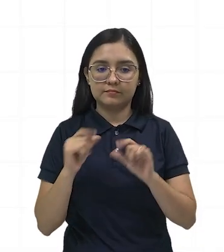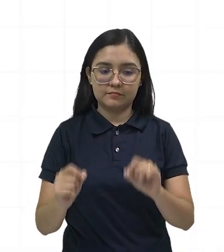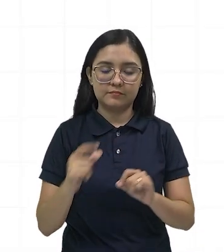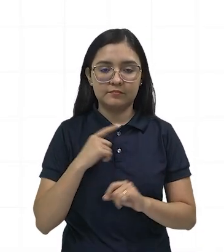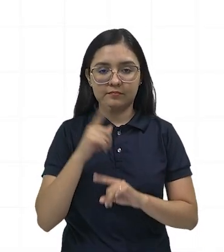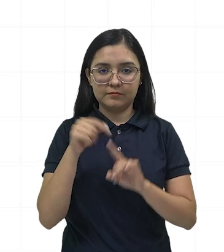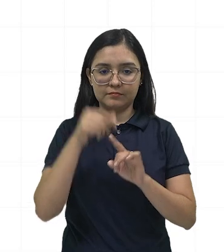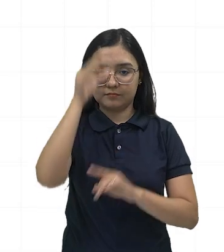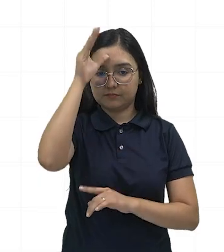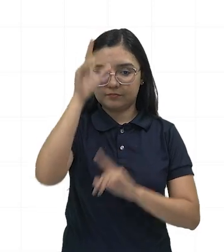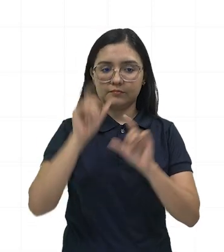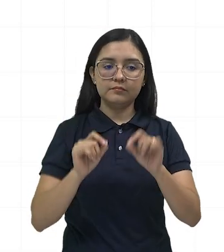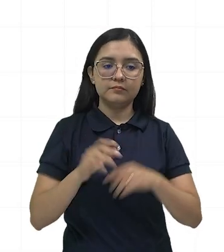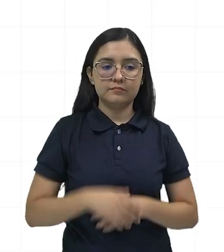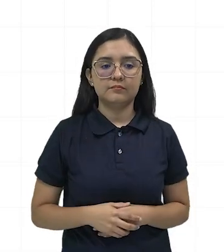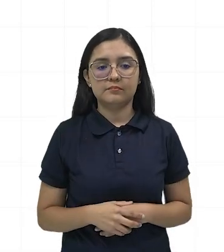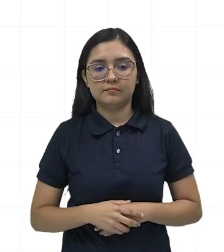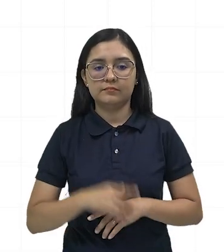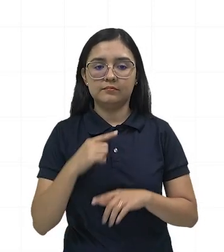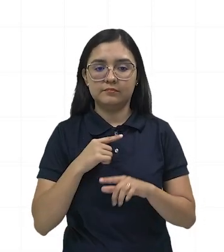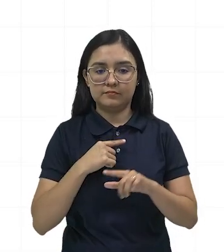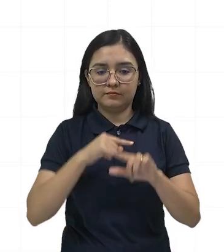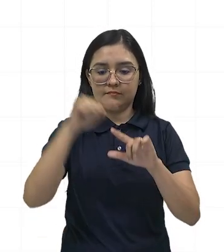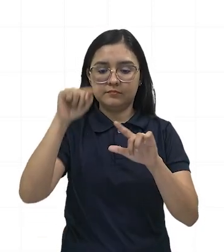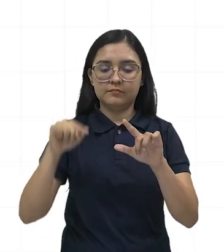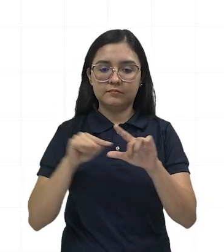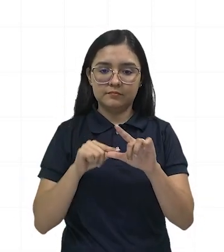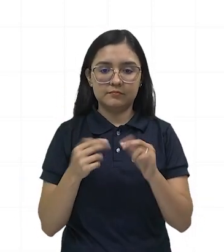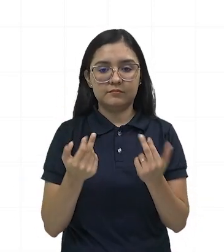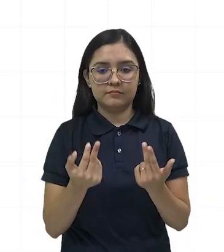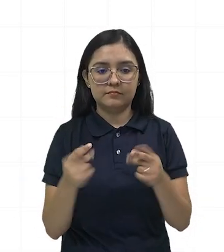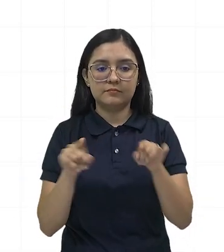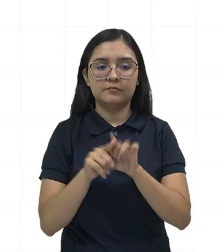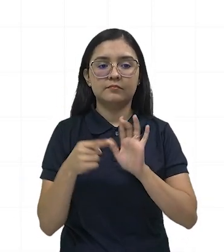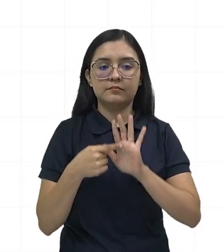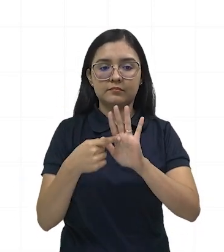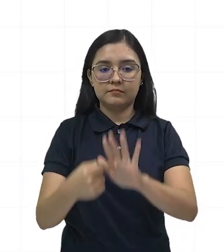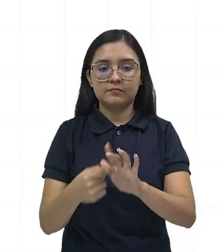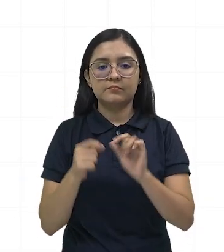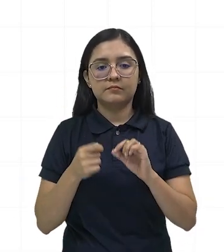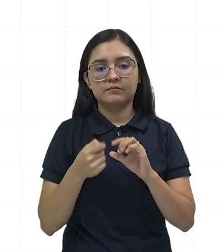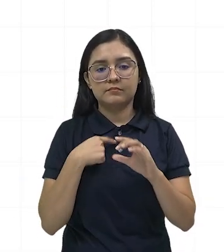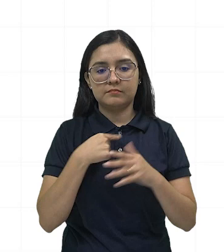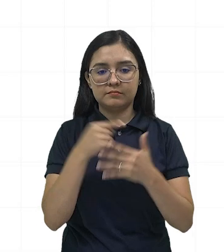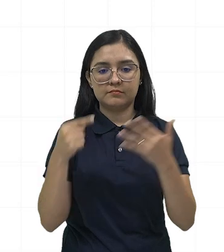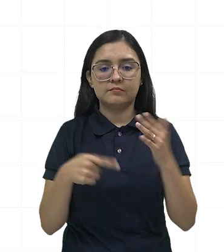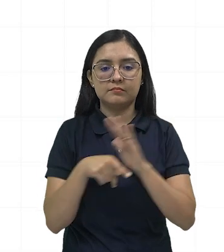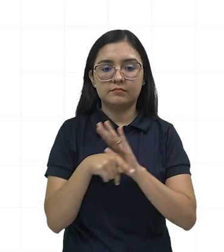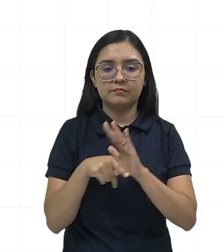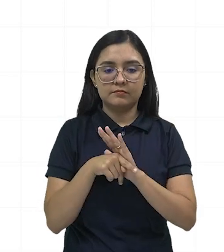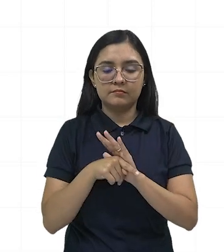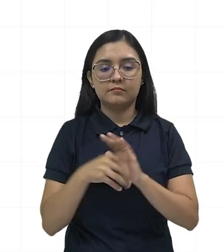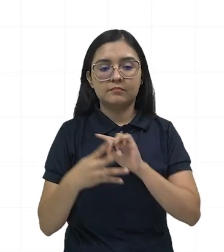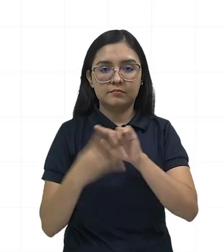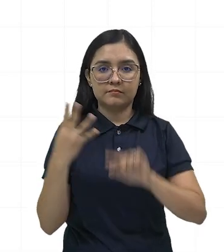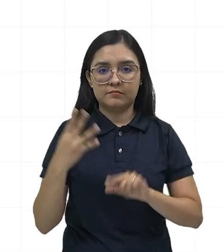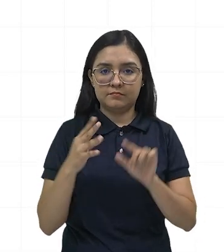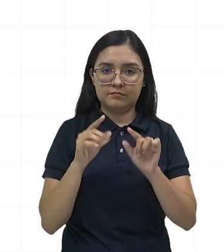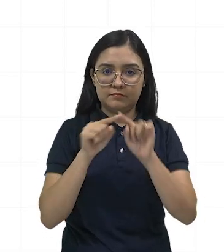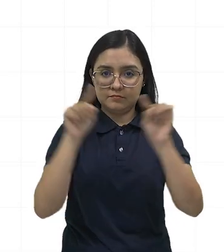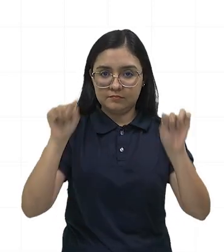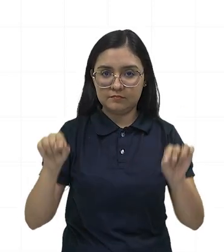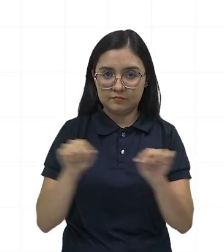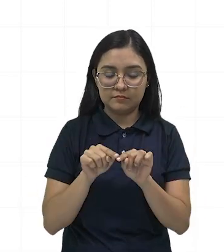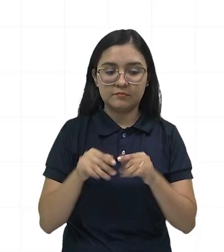como objeto de conhecimento congruência de triângulos e demonstrações de propriedades de